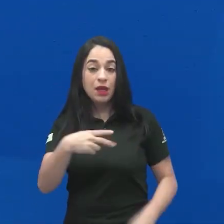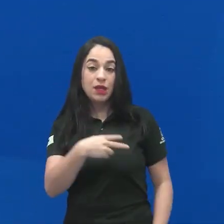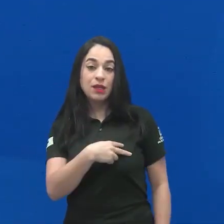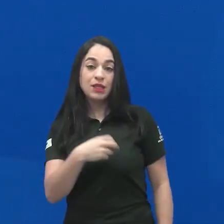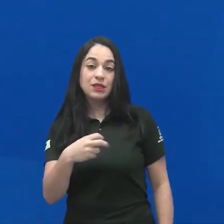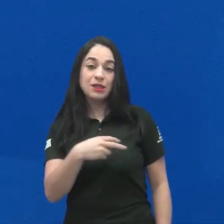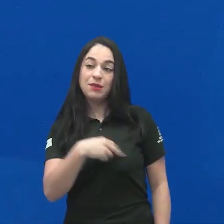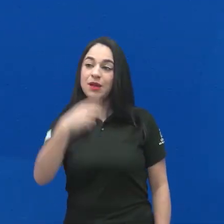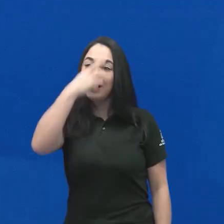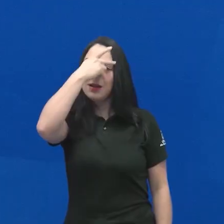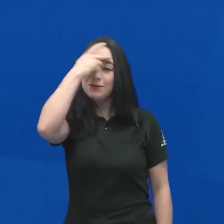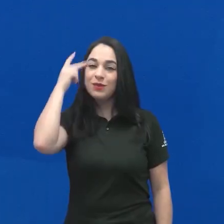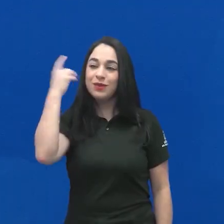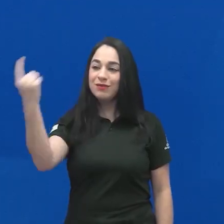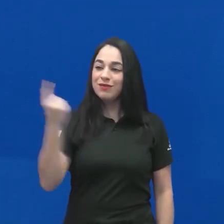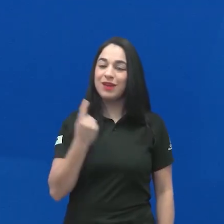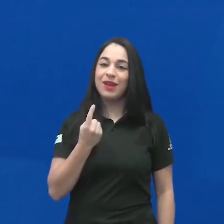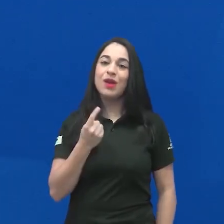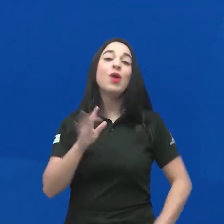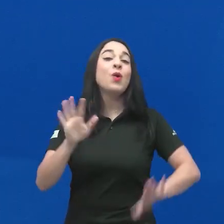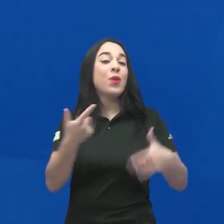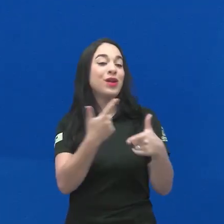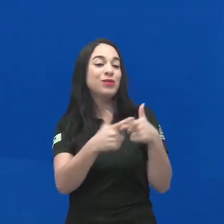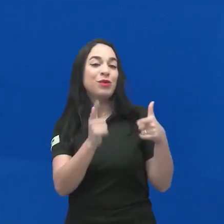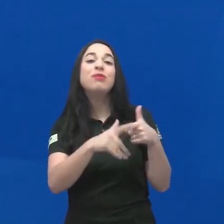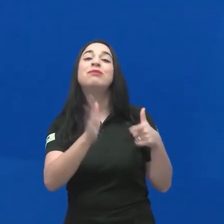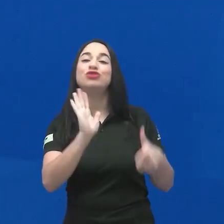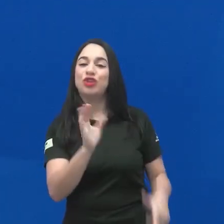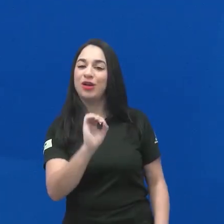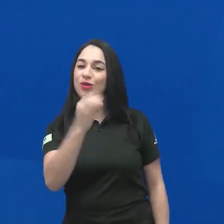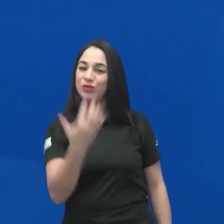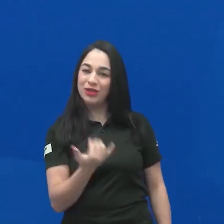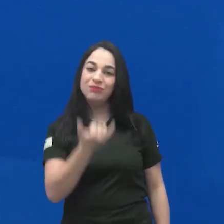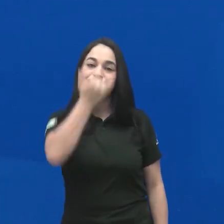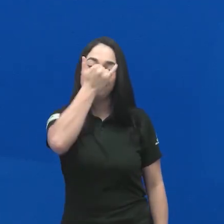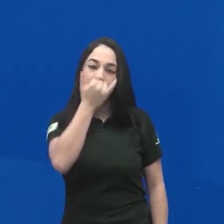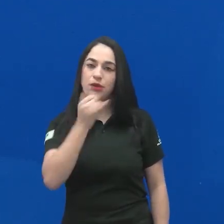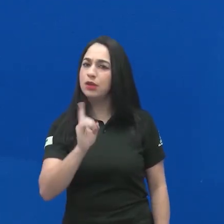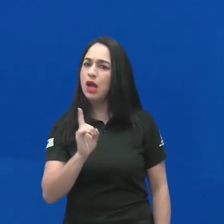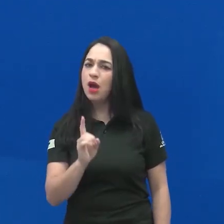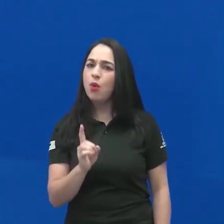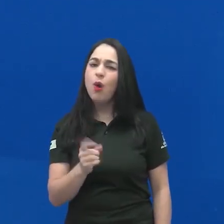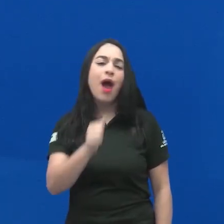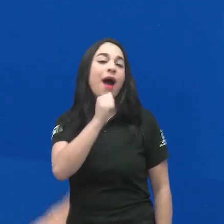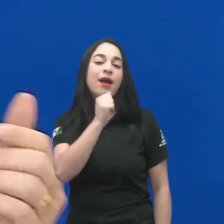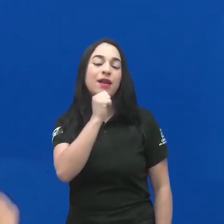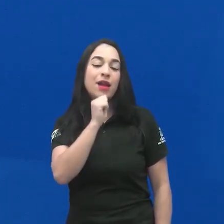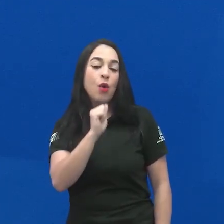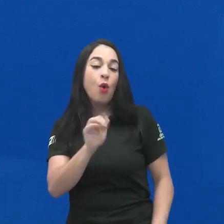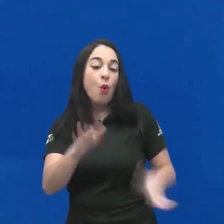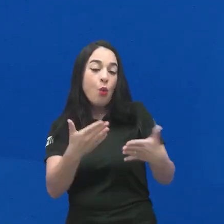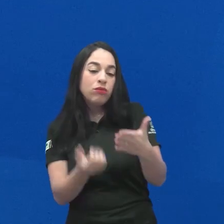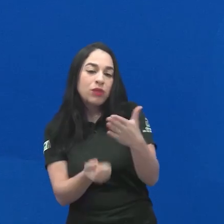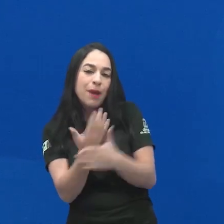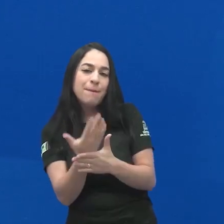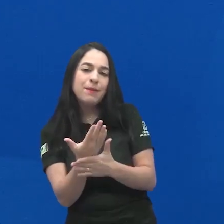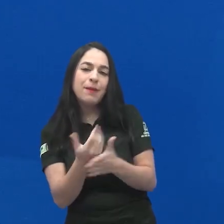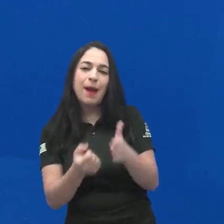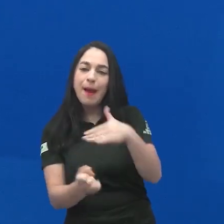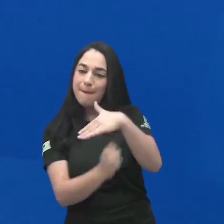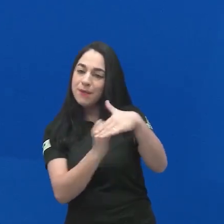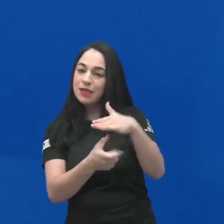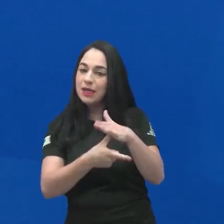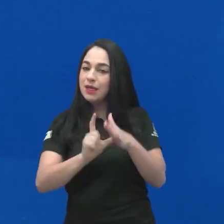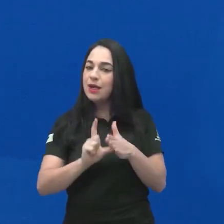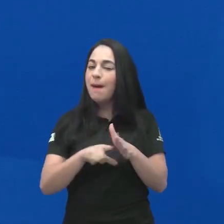uma das nossas dores como Sebrae é que as pessoas nos procuram depois que já estão com um problema. E não é isso. Quanto antes ela vier, mais